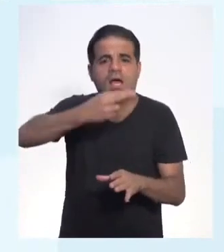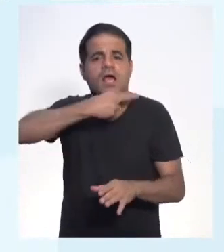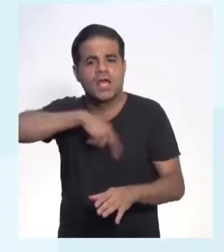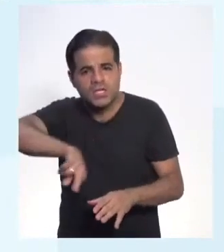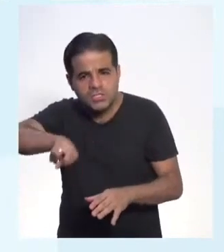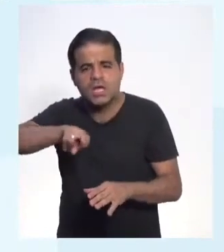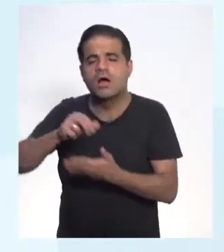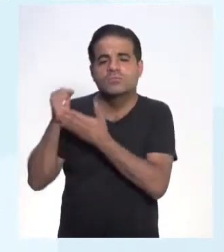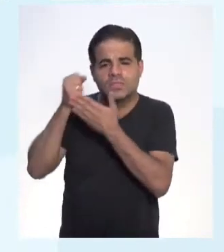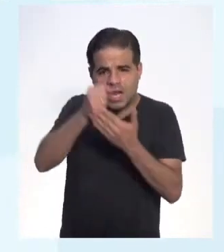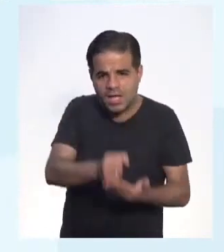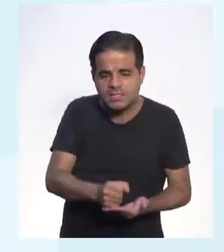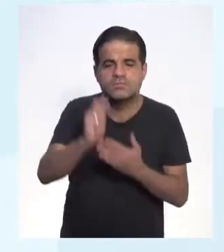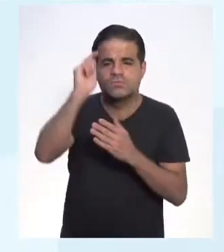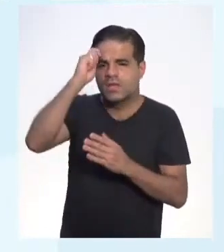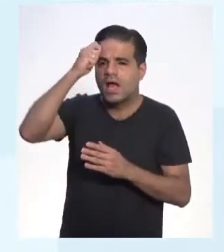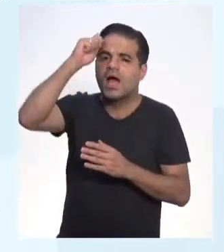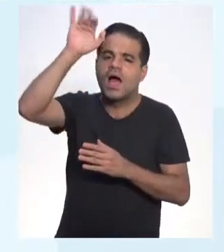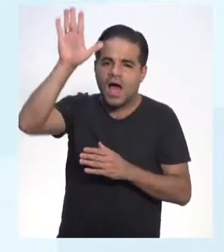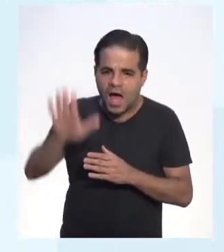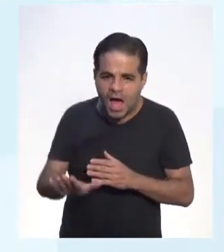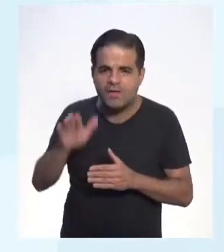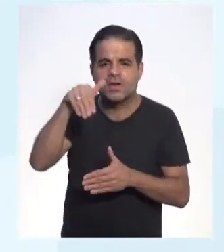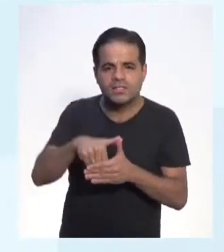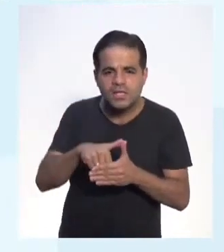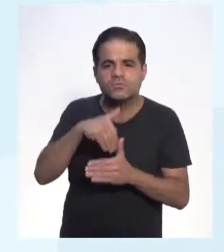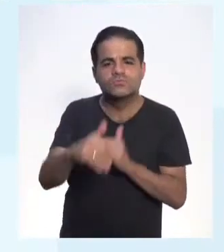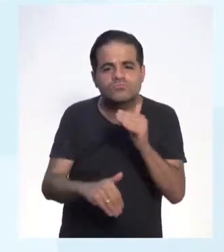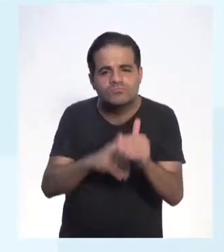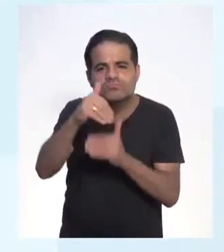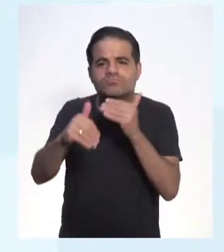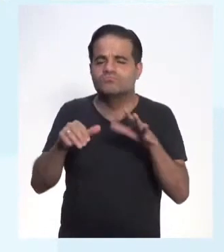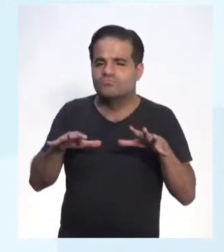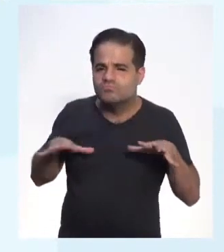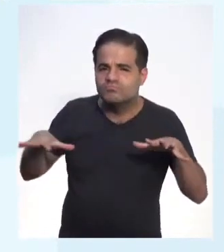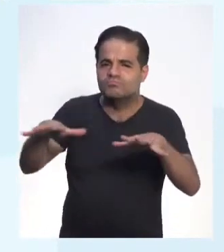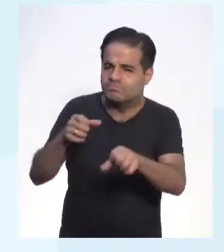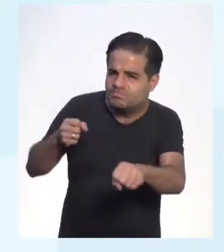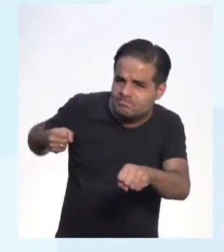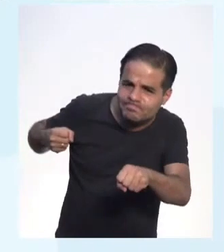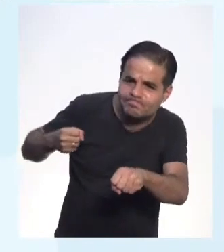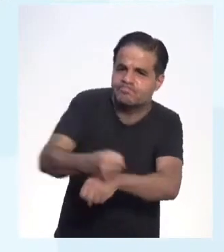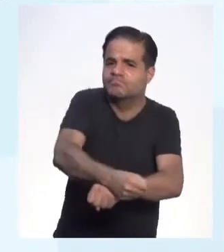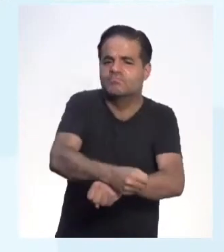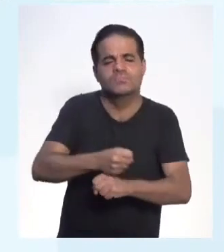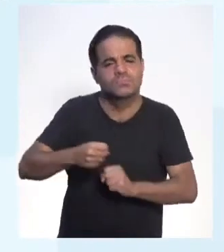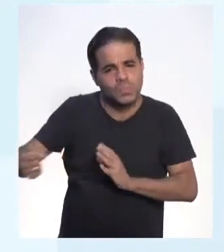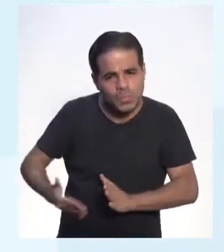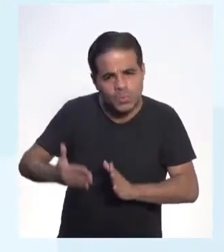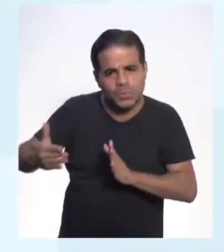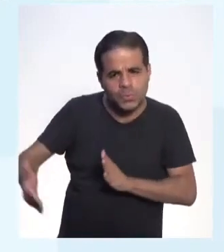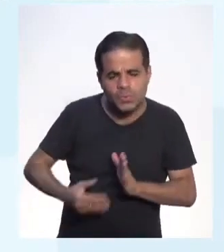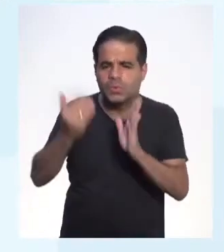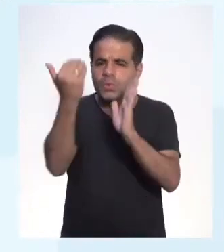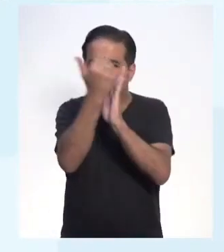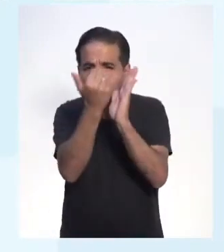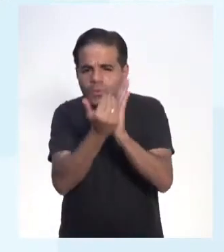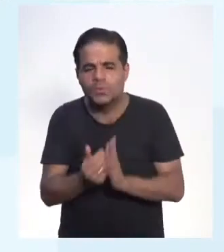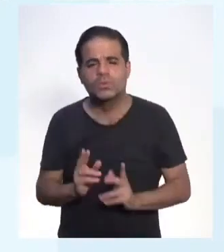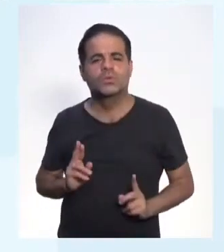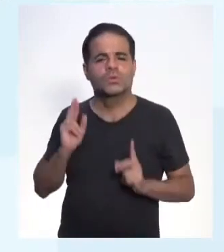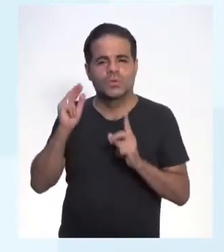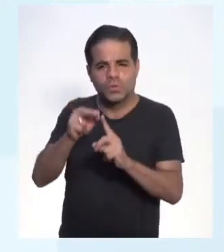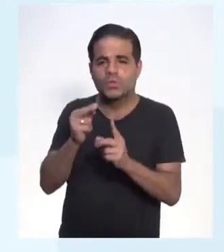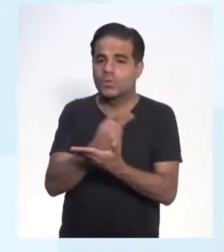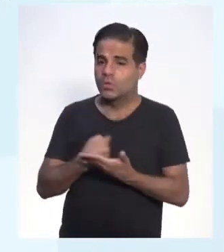religião trazidas da África dentro de um processo pavoroso de escravidão, mas que produziu um conjunto de referenciais